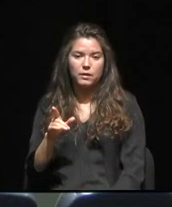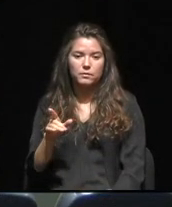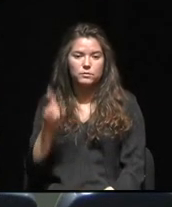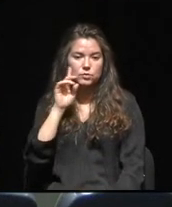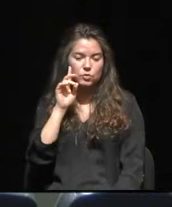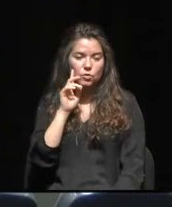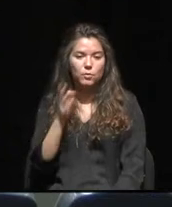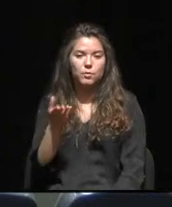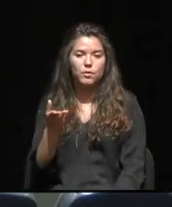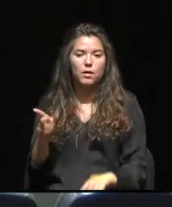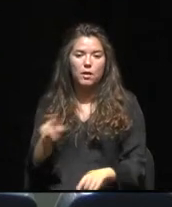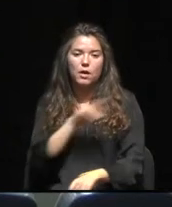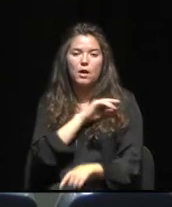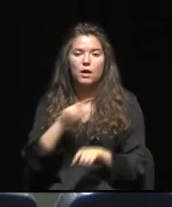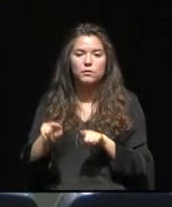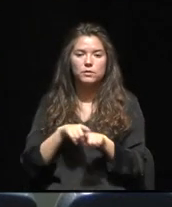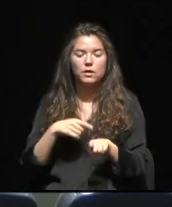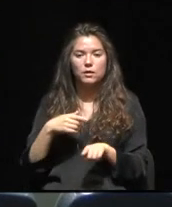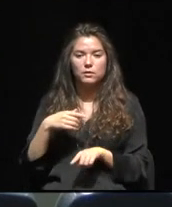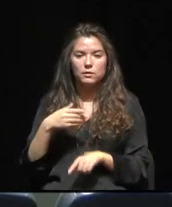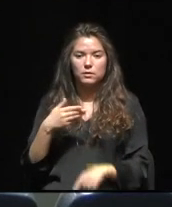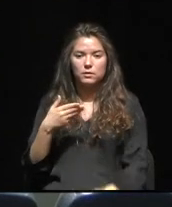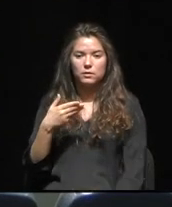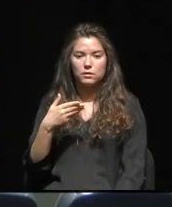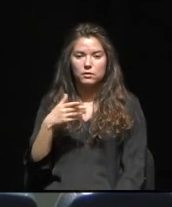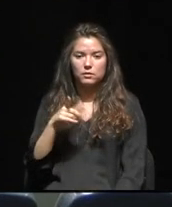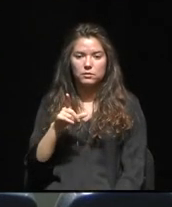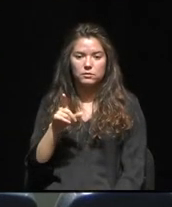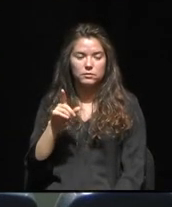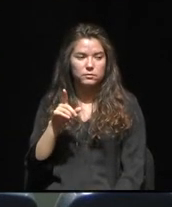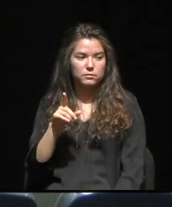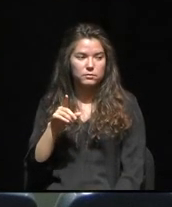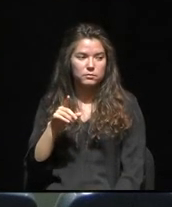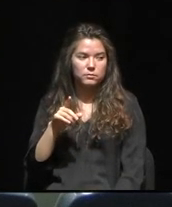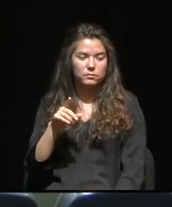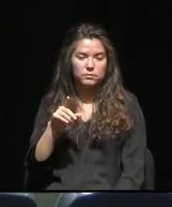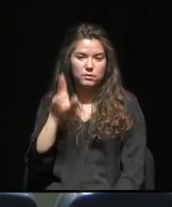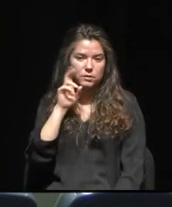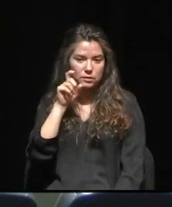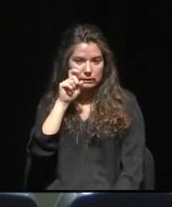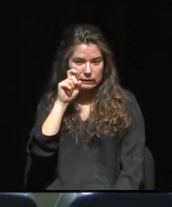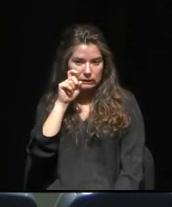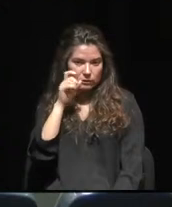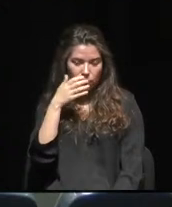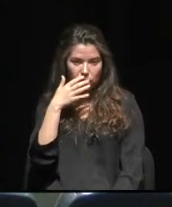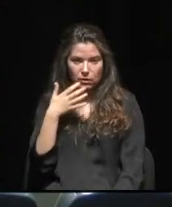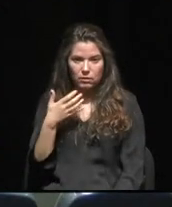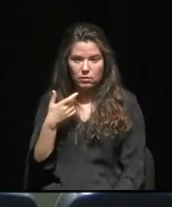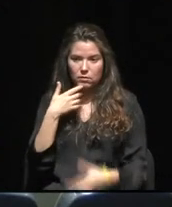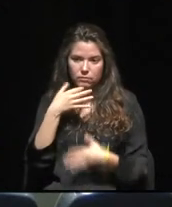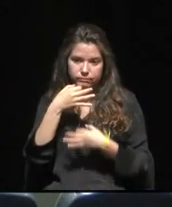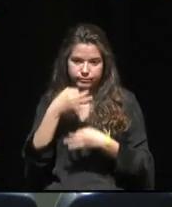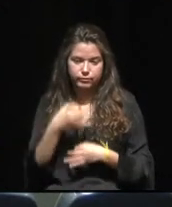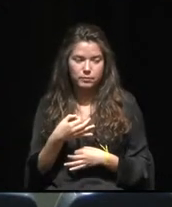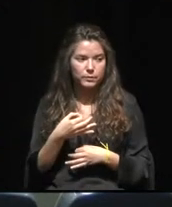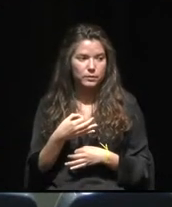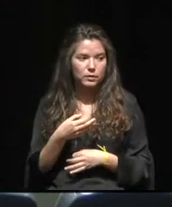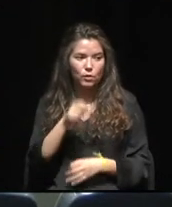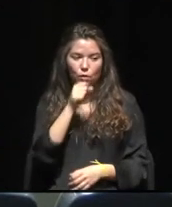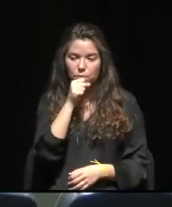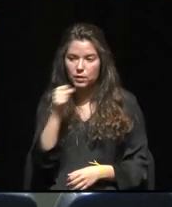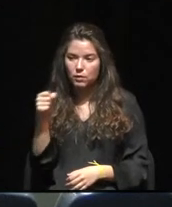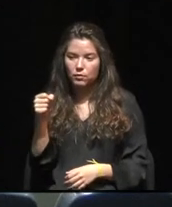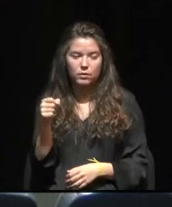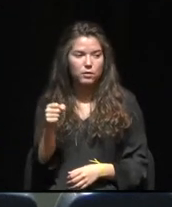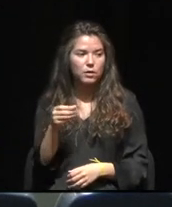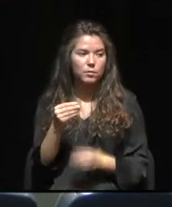Leonor rosas quer pedir defesa da honra Maria escaja desculpe defesa da honra microfone Ah está